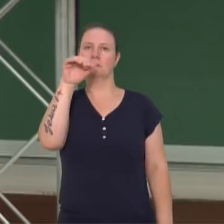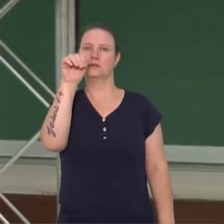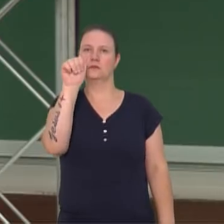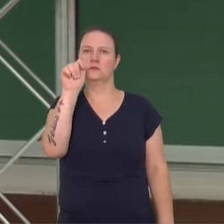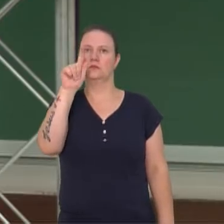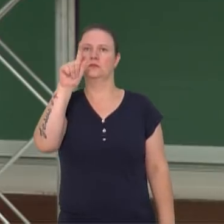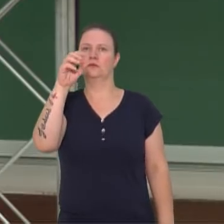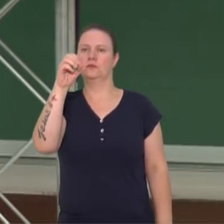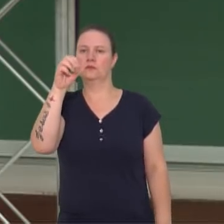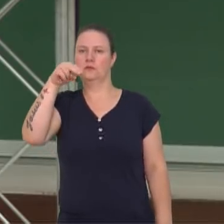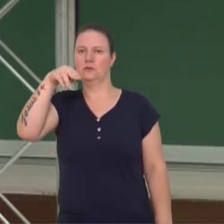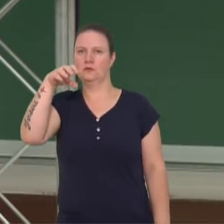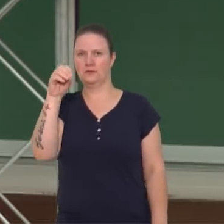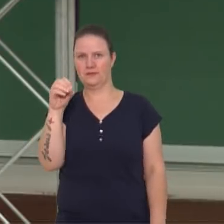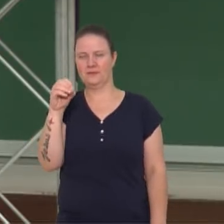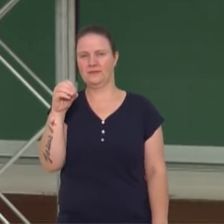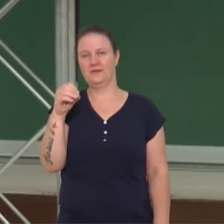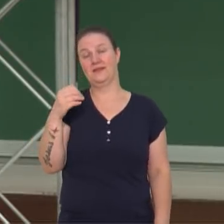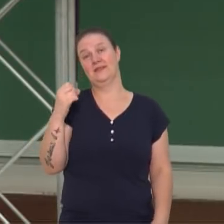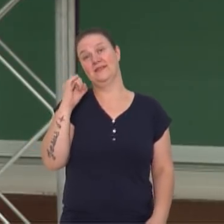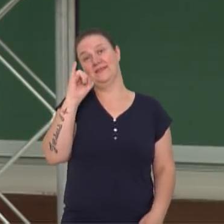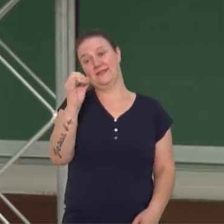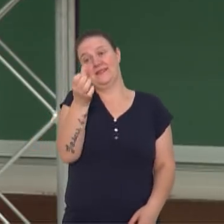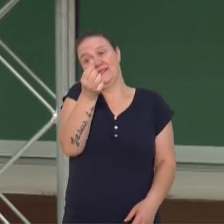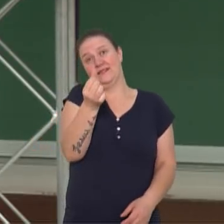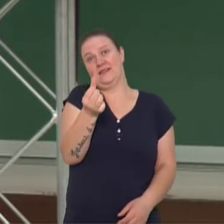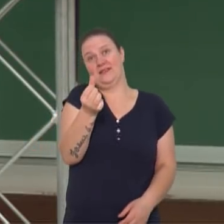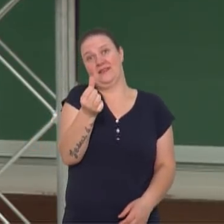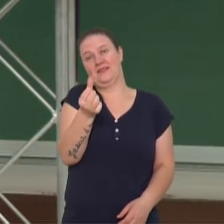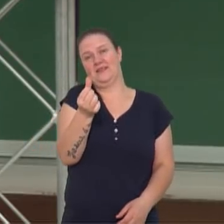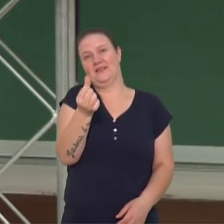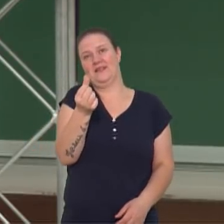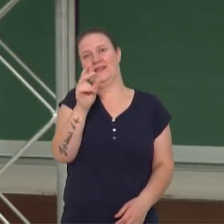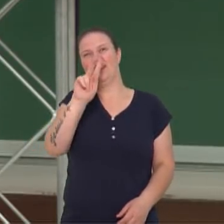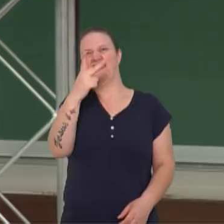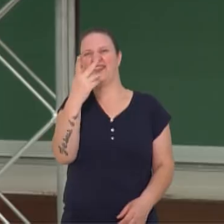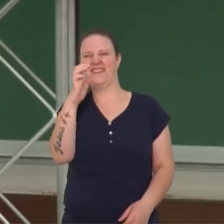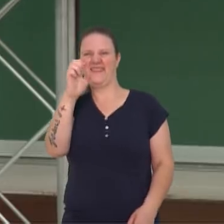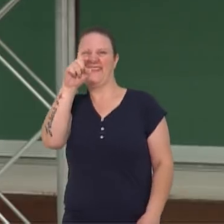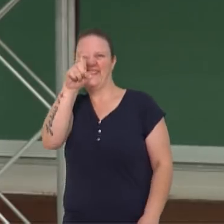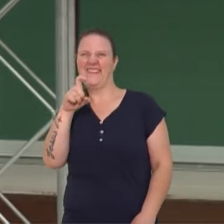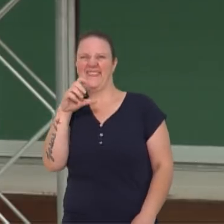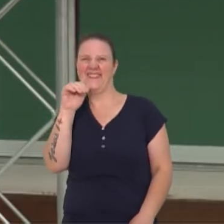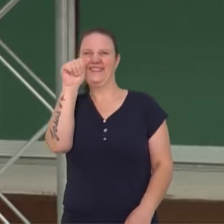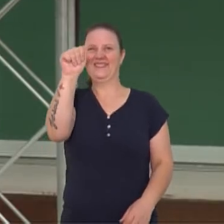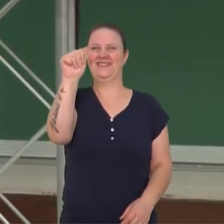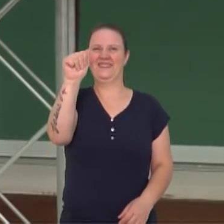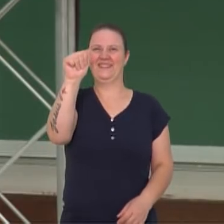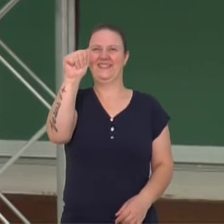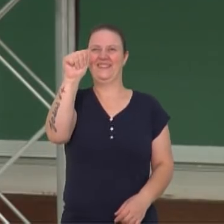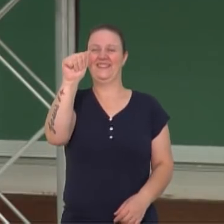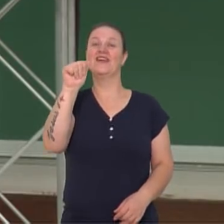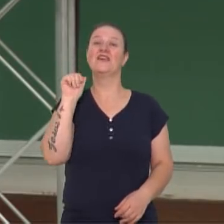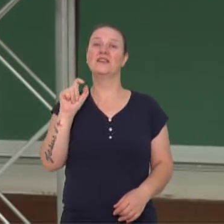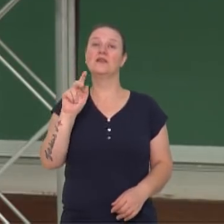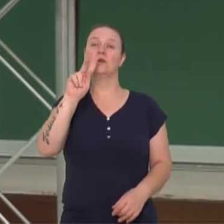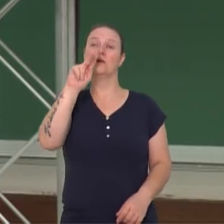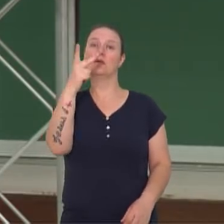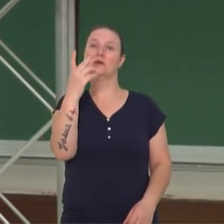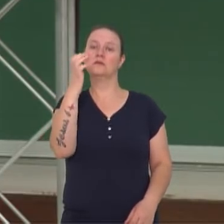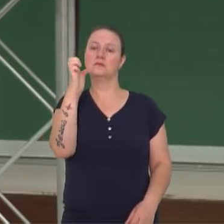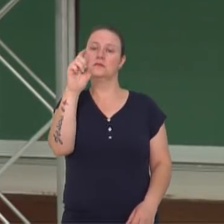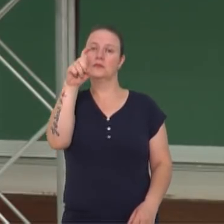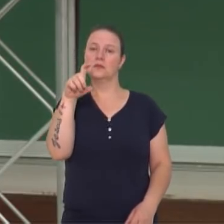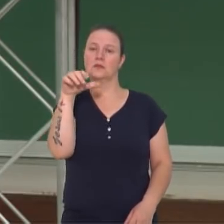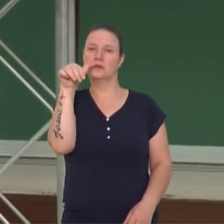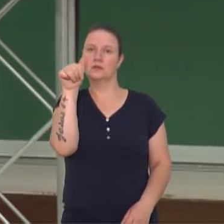lados? Fica fácil, né, professora? A gente tá correndo atrás do quê? Do hexa. Então, hexagonal,